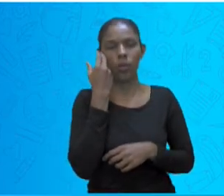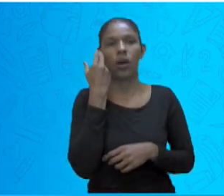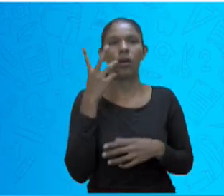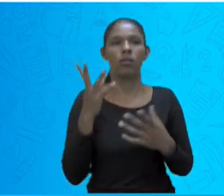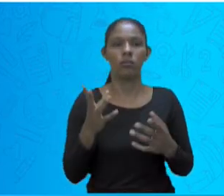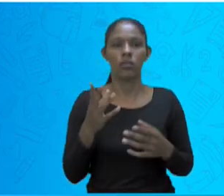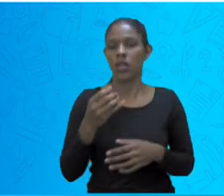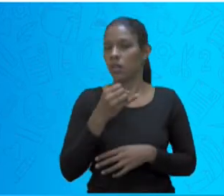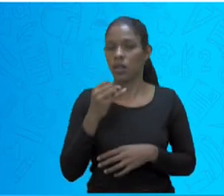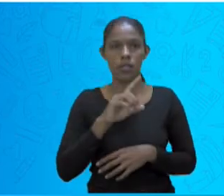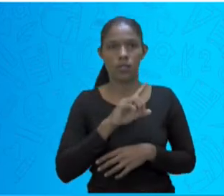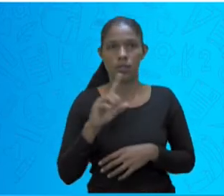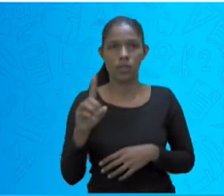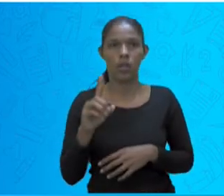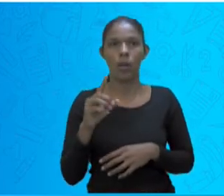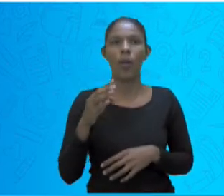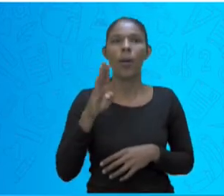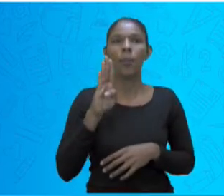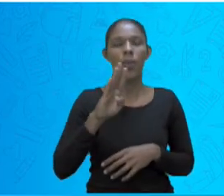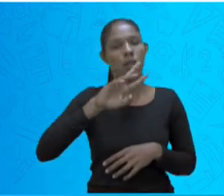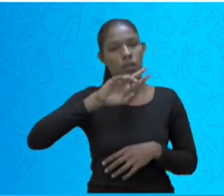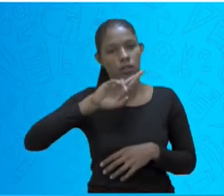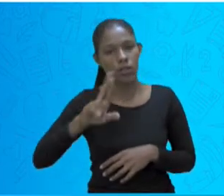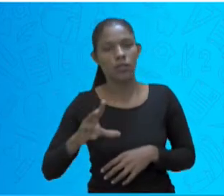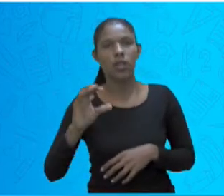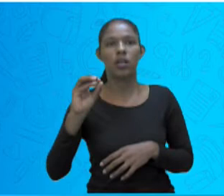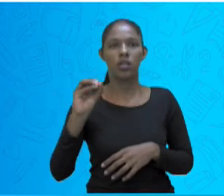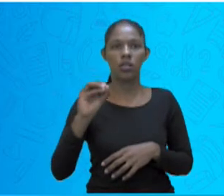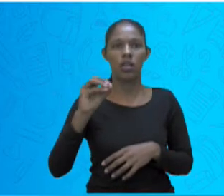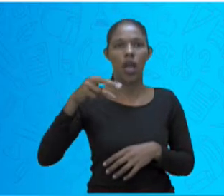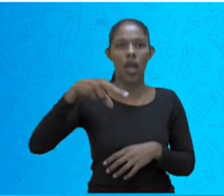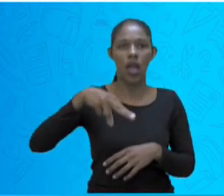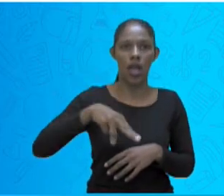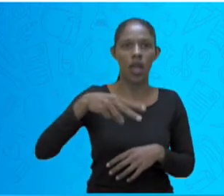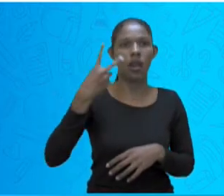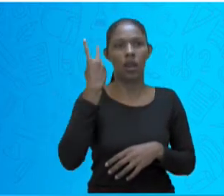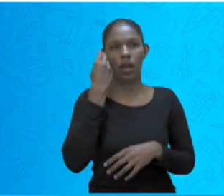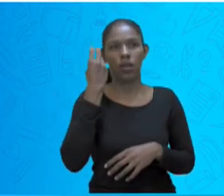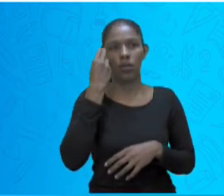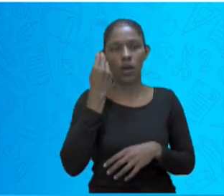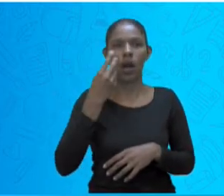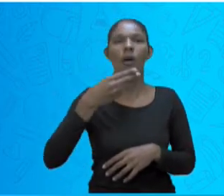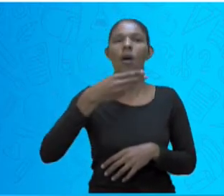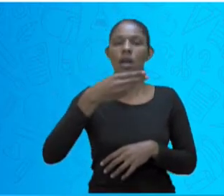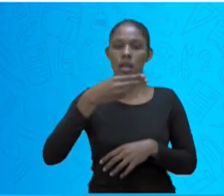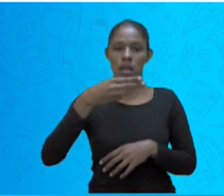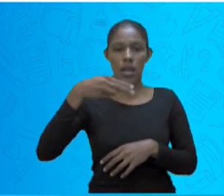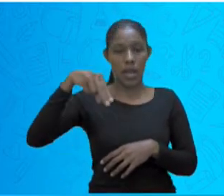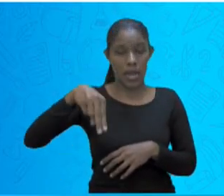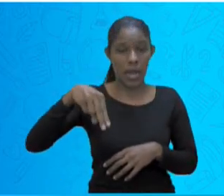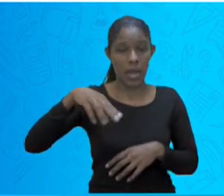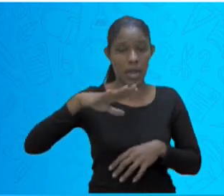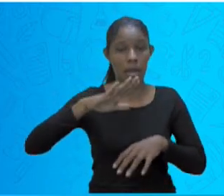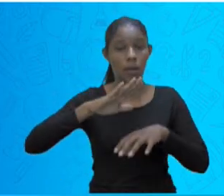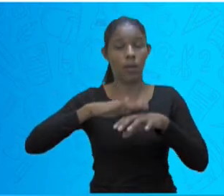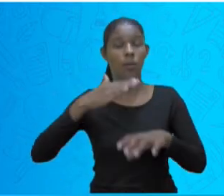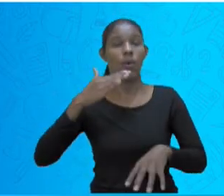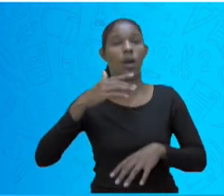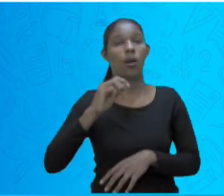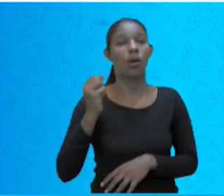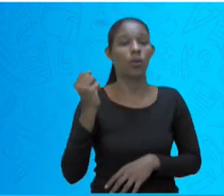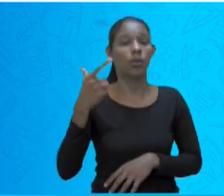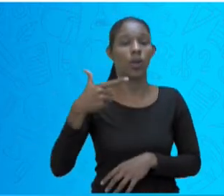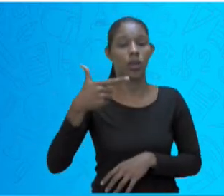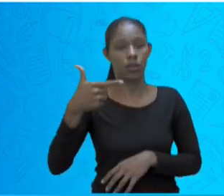de zero e N natural com N maior do que 2, nós temos raiz